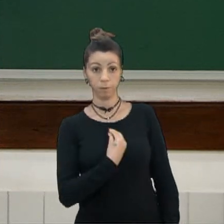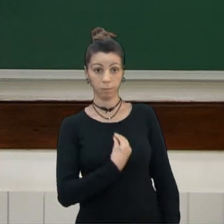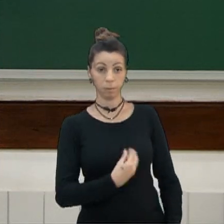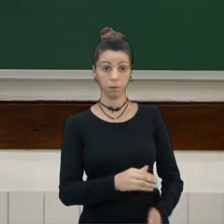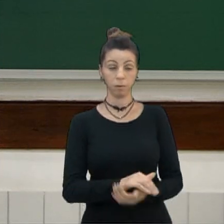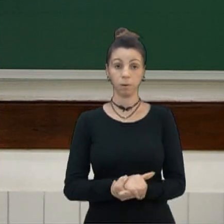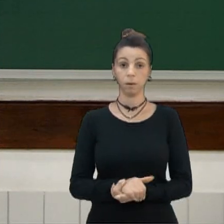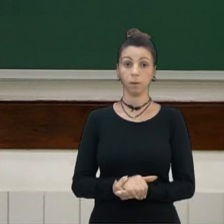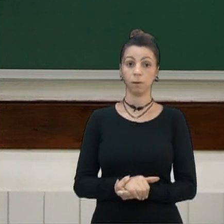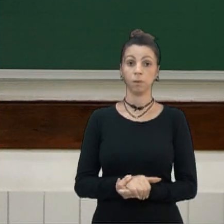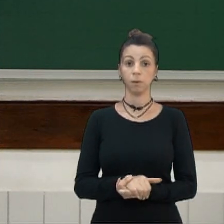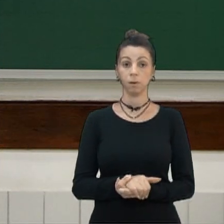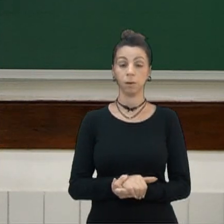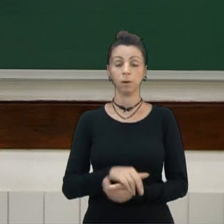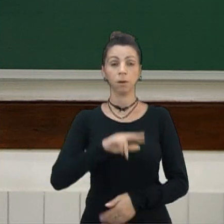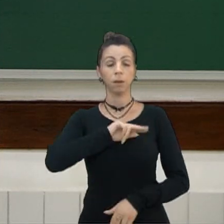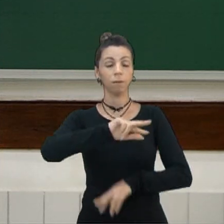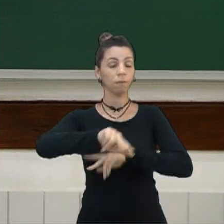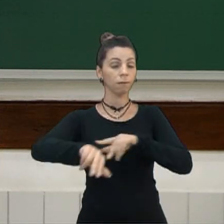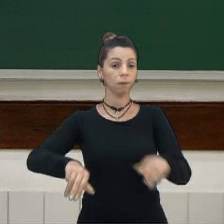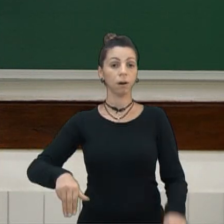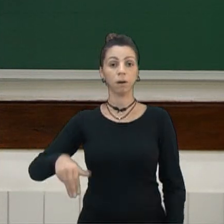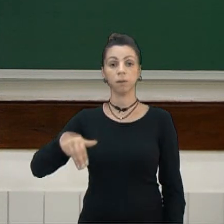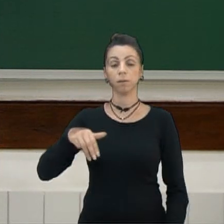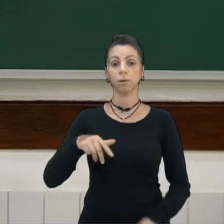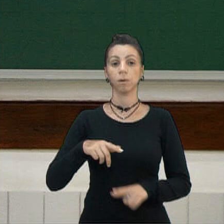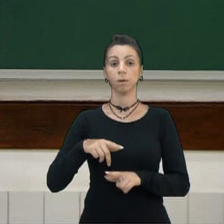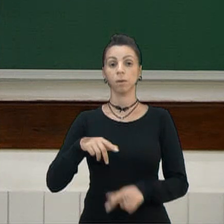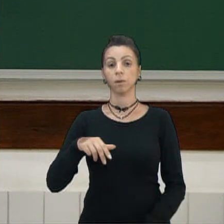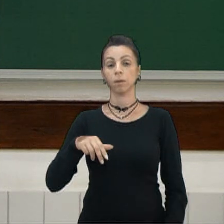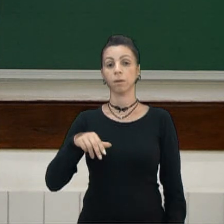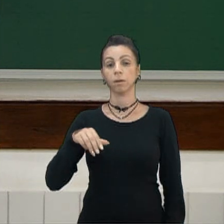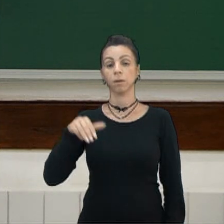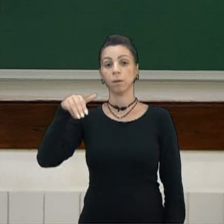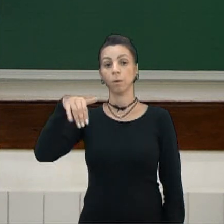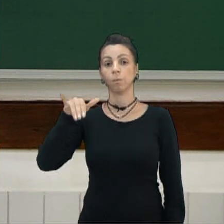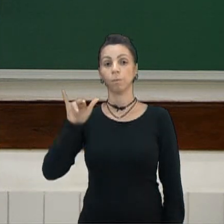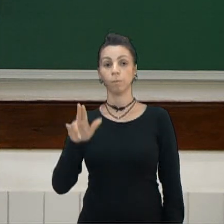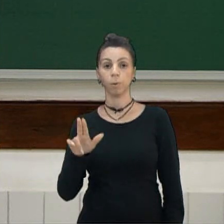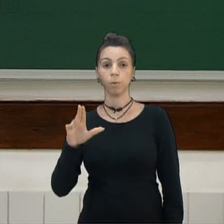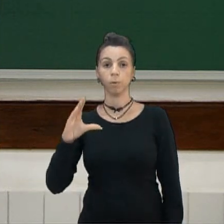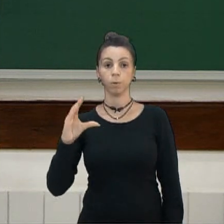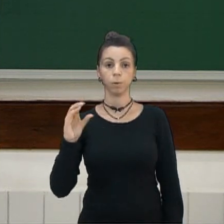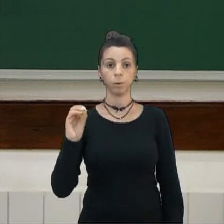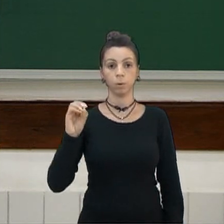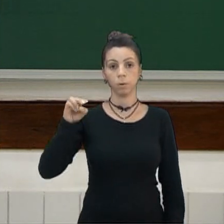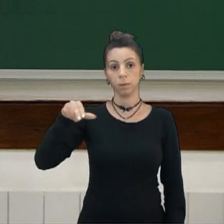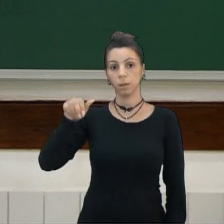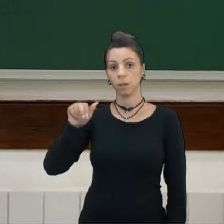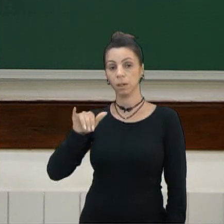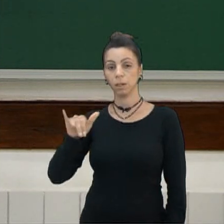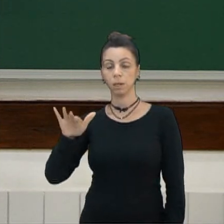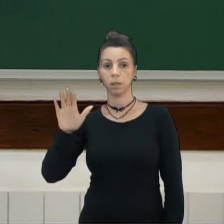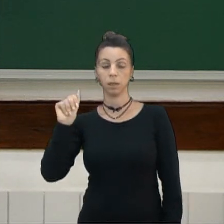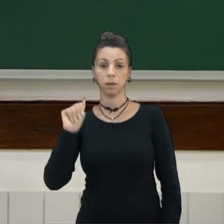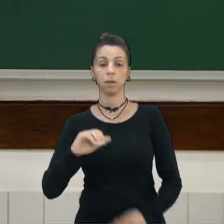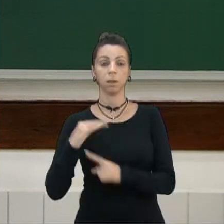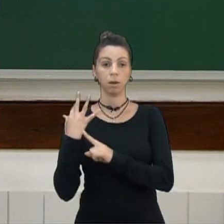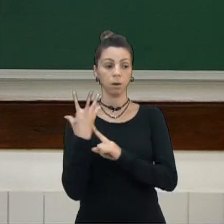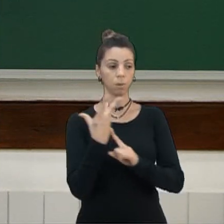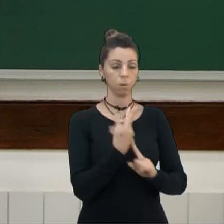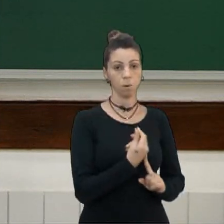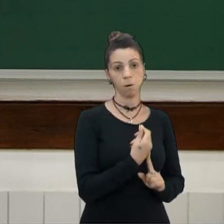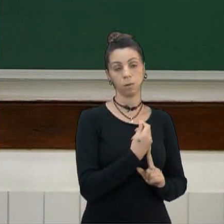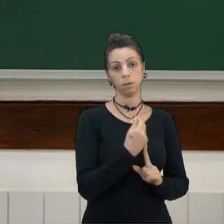que é o caso da Seixonoye, que é o caso, por exemplo, da Rosa Cruz, né? São